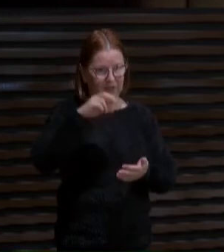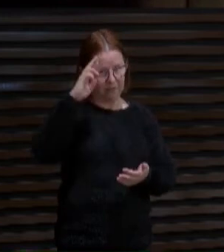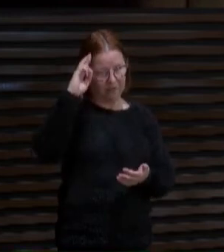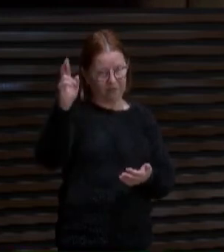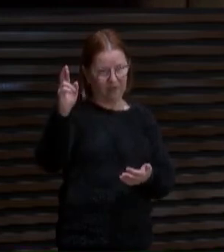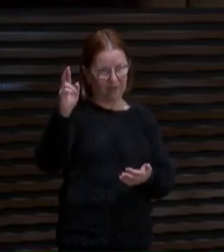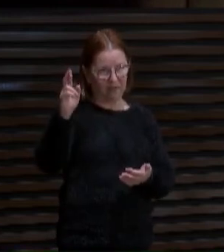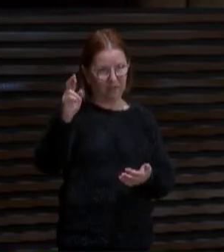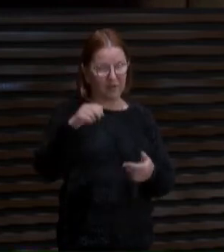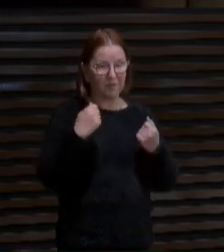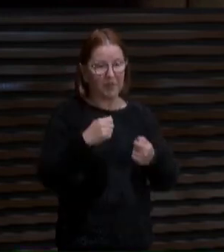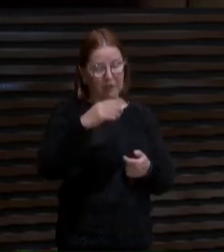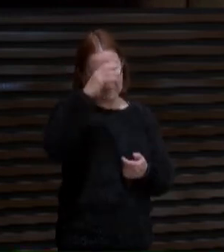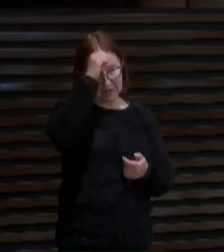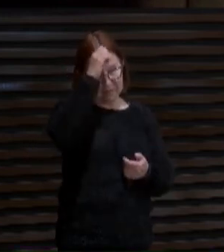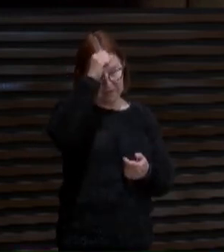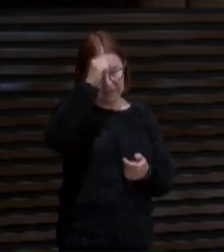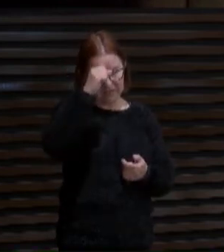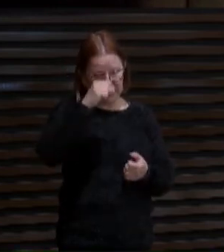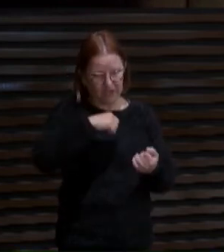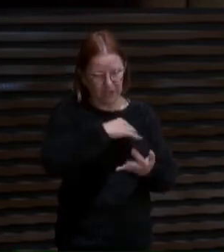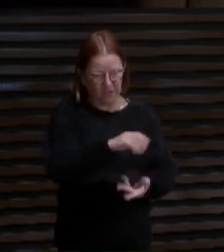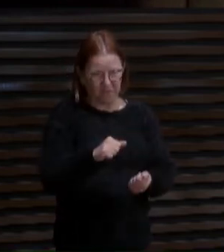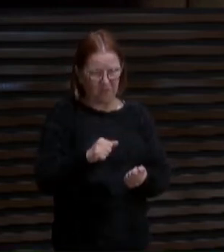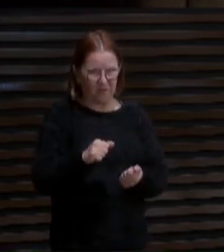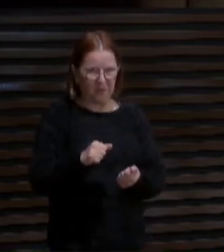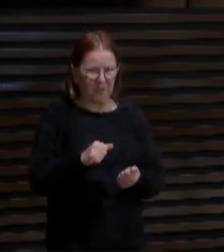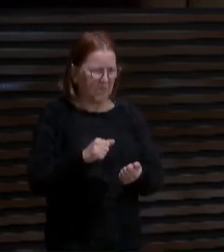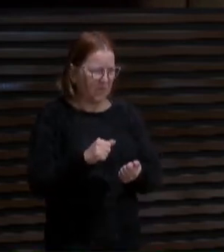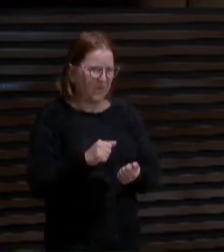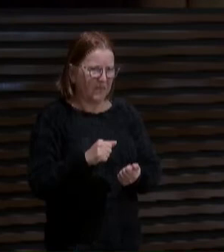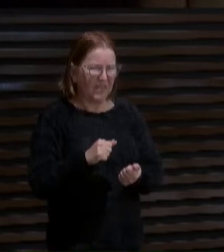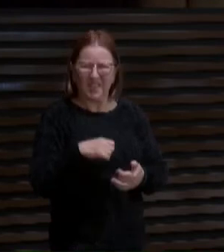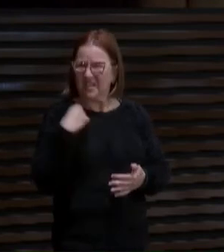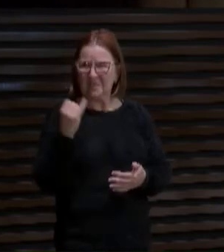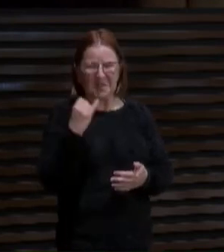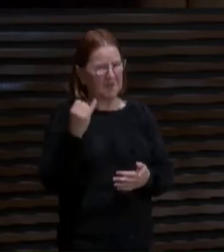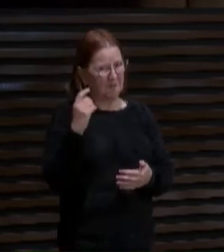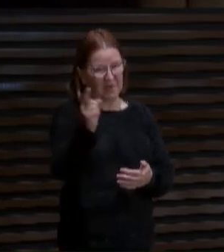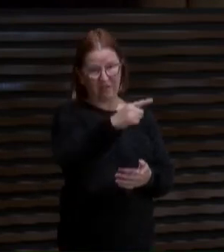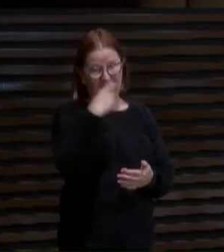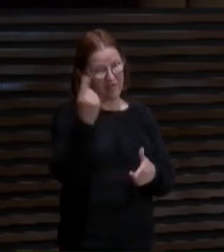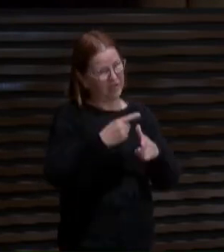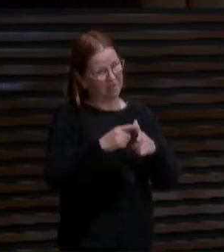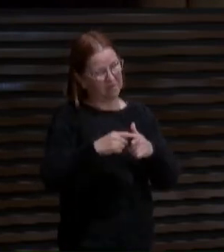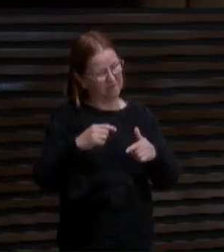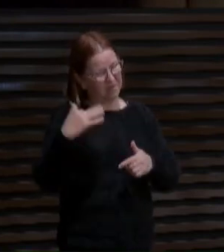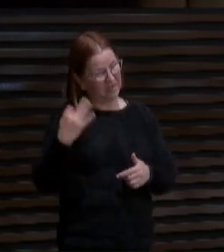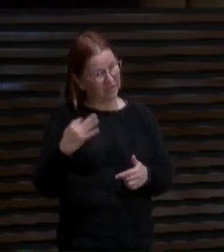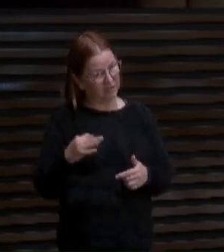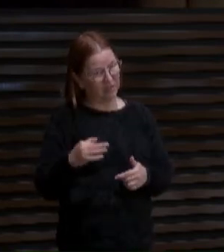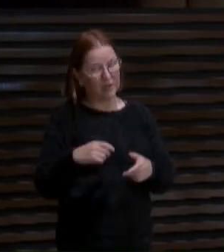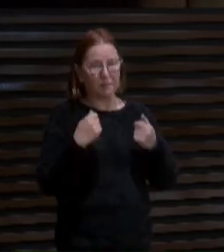nossa dor e que quando disciplinados pela mão de Deus devemos nos submeter e nos calar e nos lembrar de